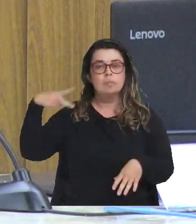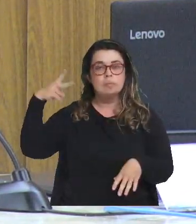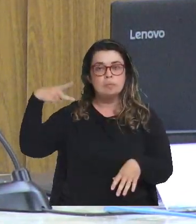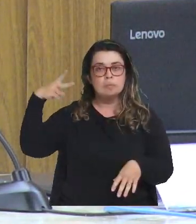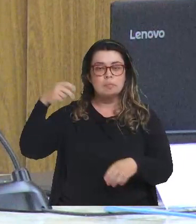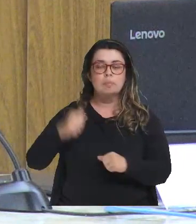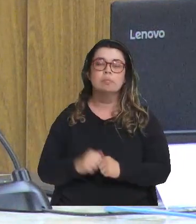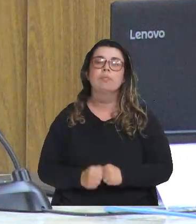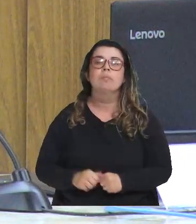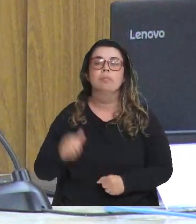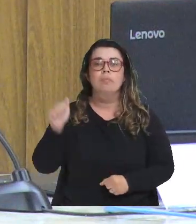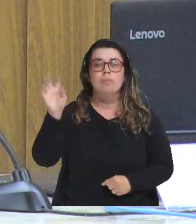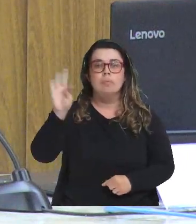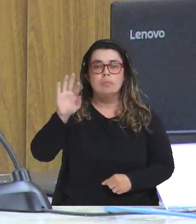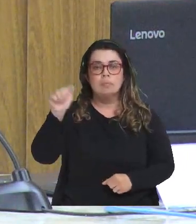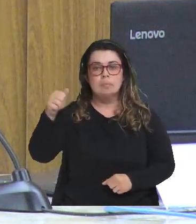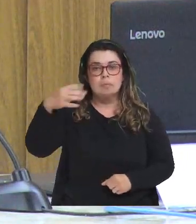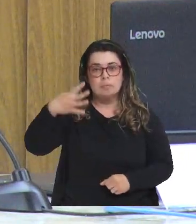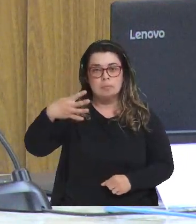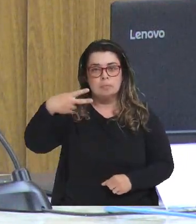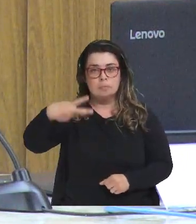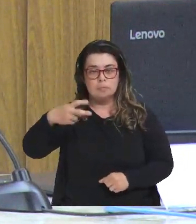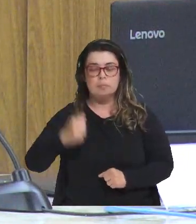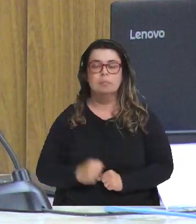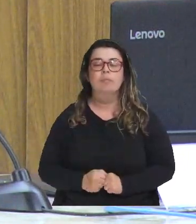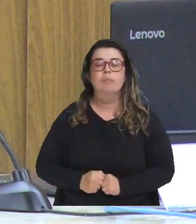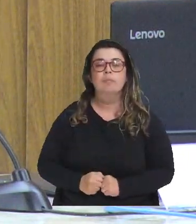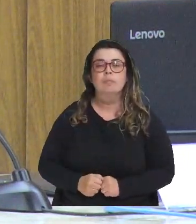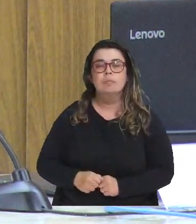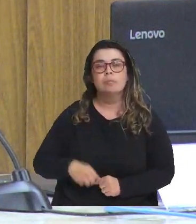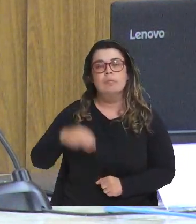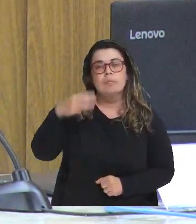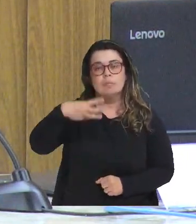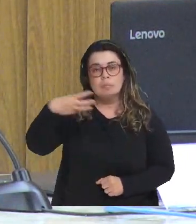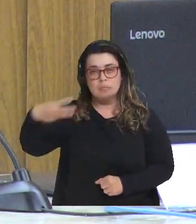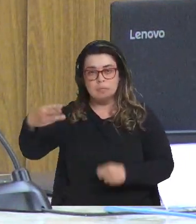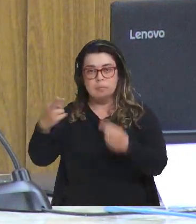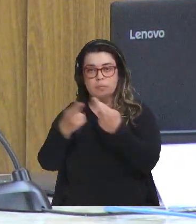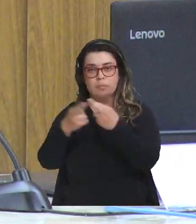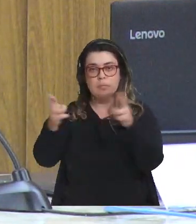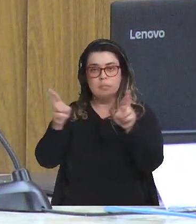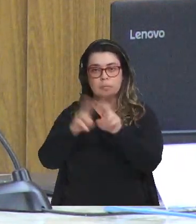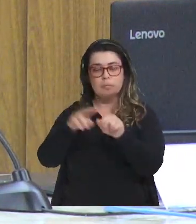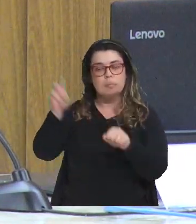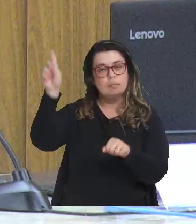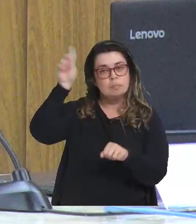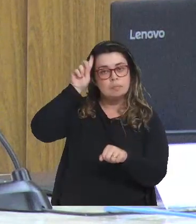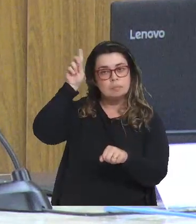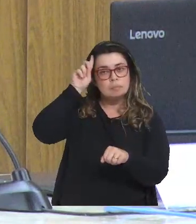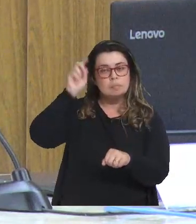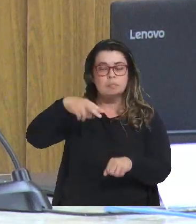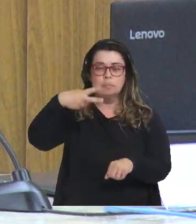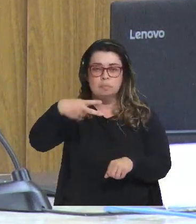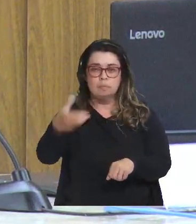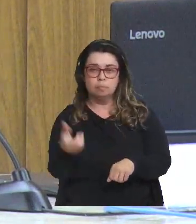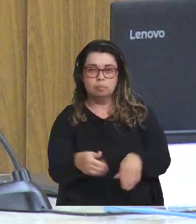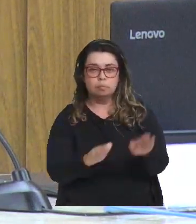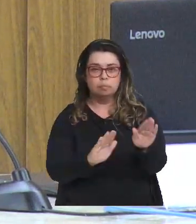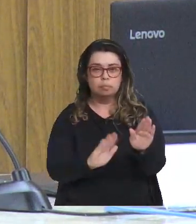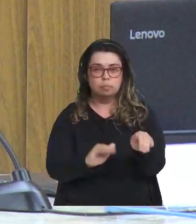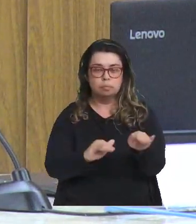42 da 33ª sessão ordinária, realizada no dia 26 de